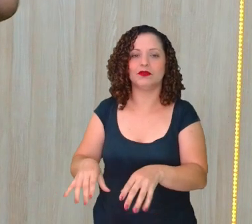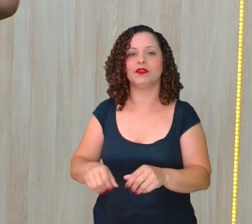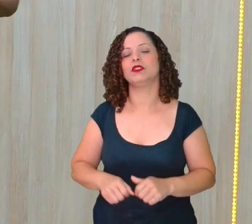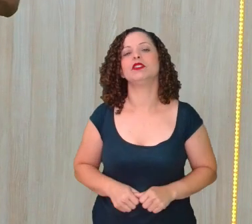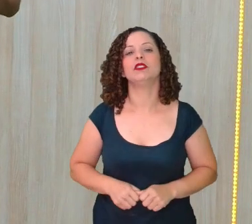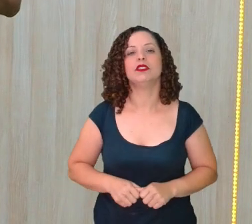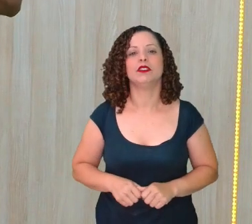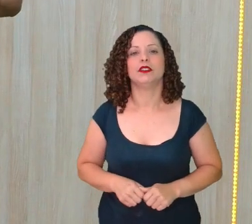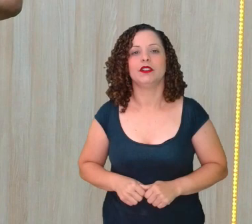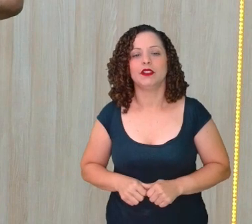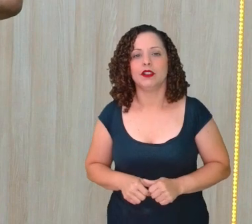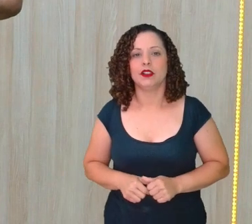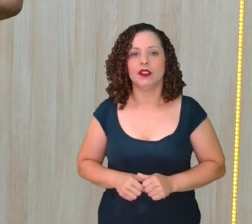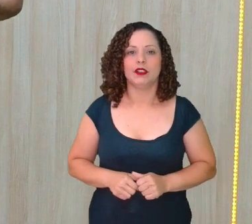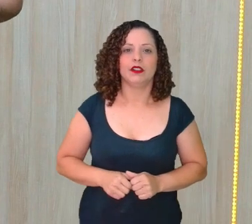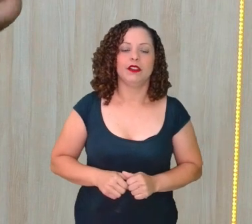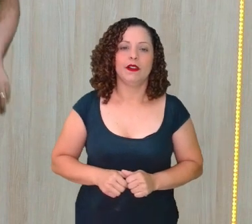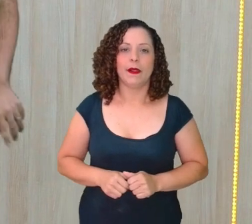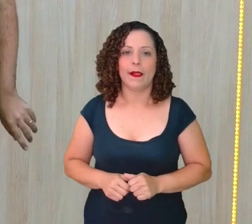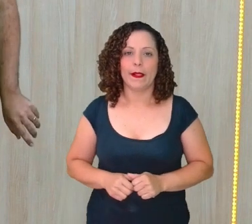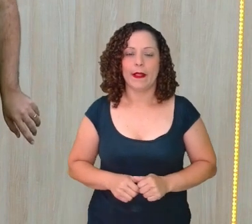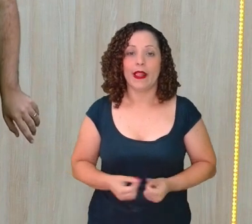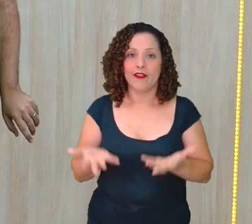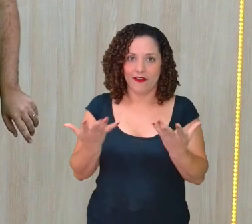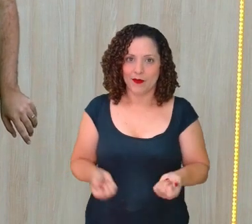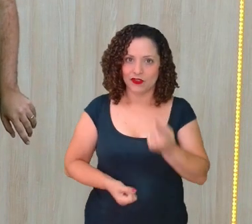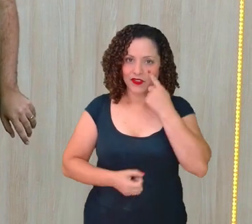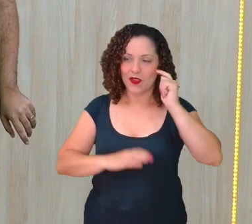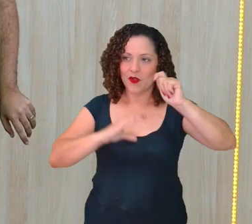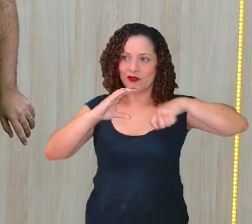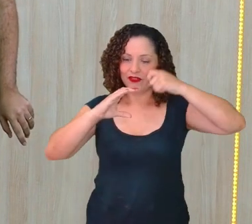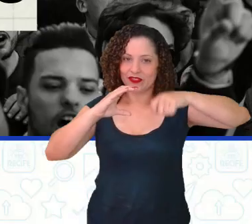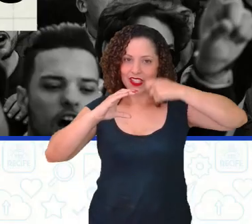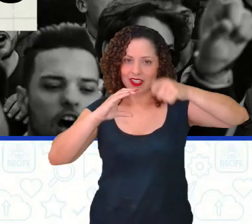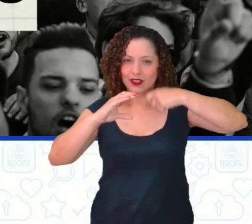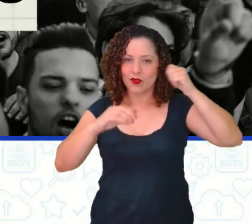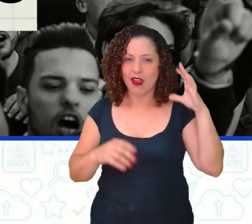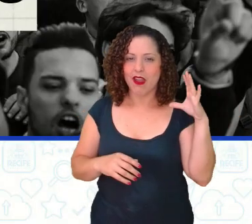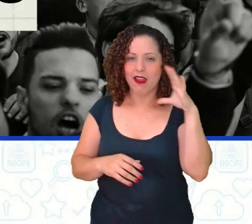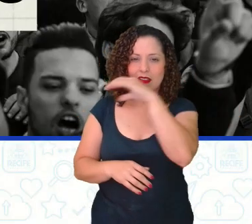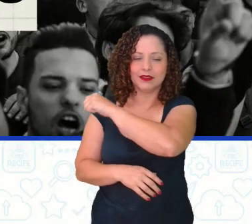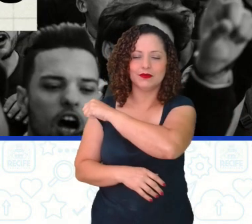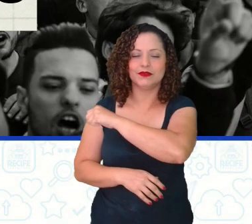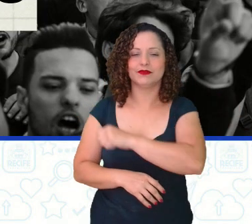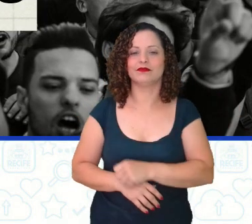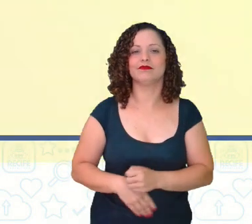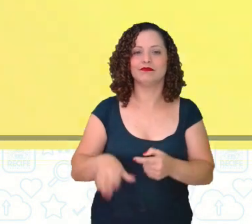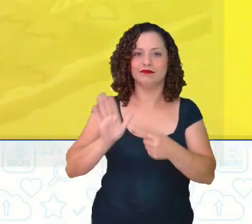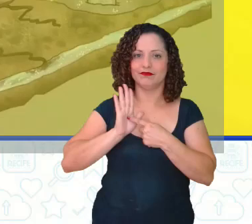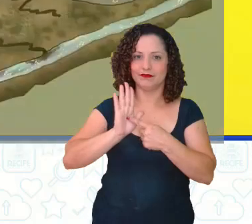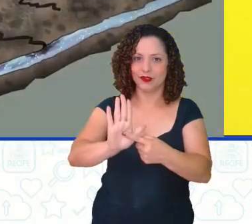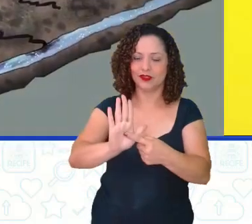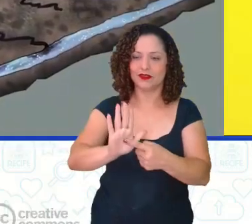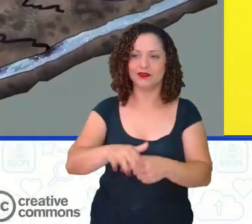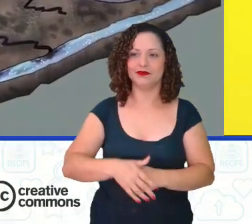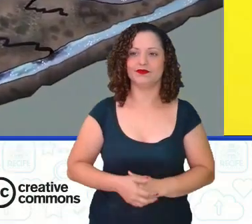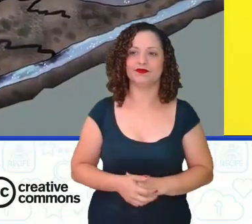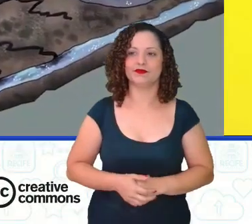isso, falado sobre isso, vamos ver um videozinho, Juninho, rapidinho, que fala um pouco sobre esse descarte.